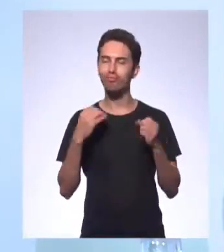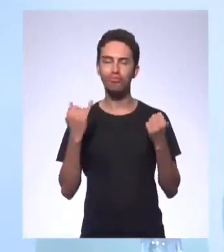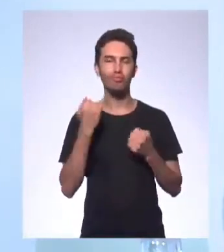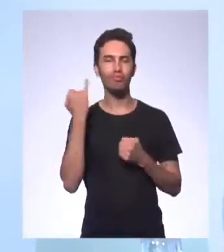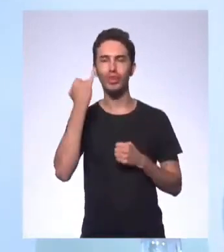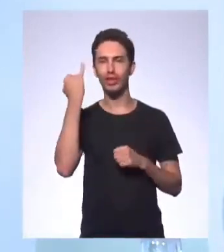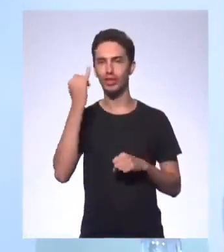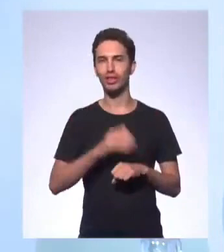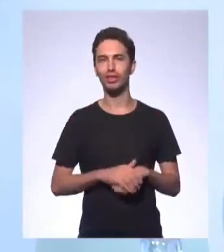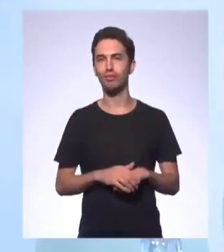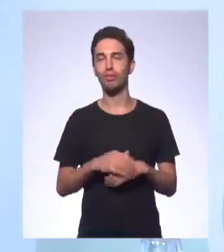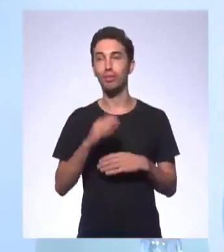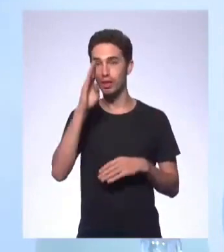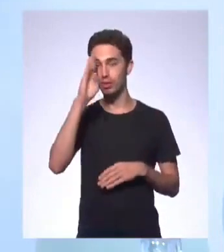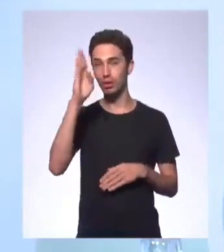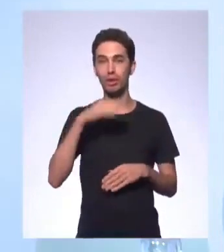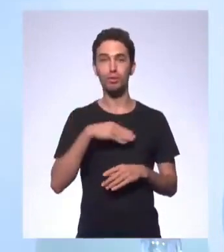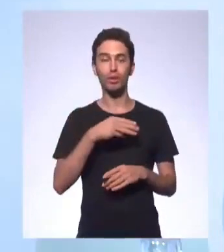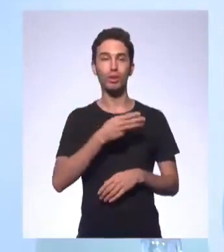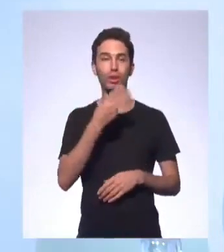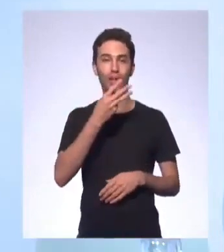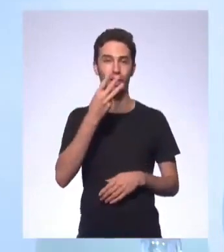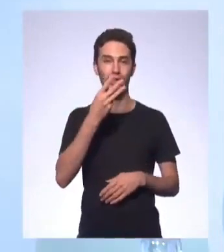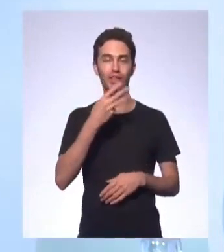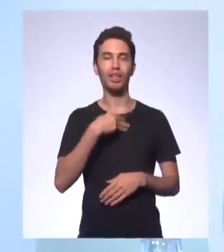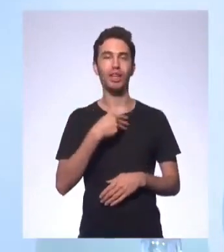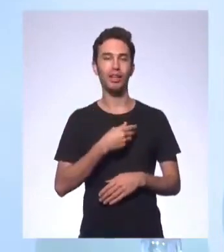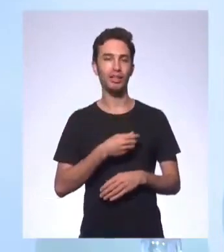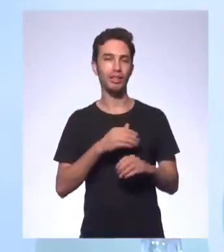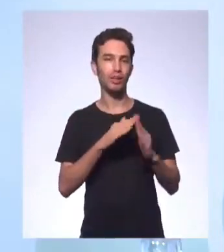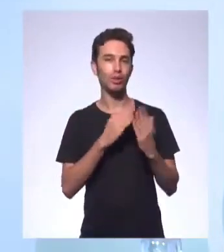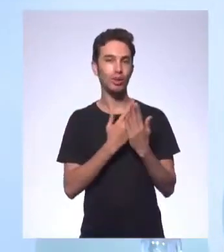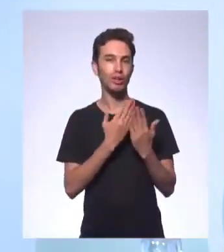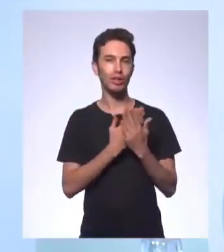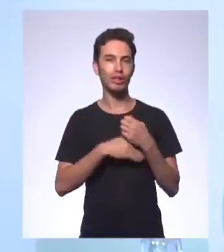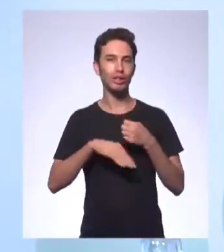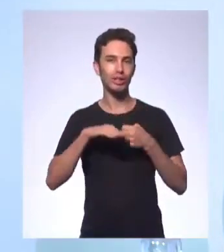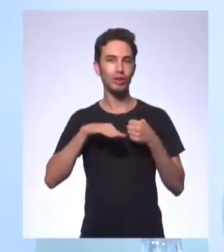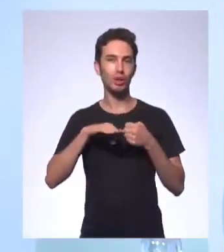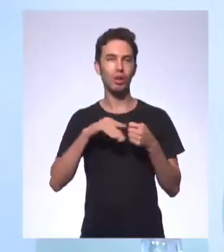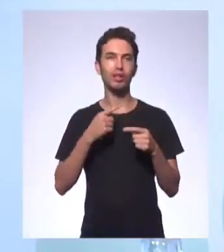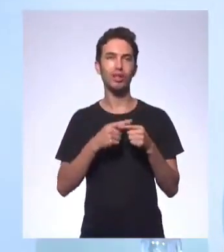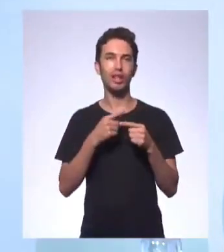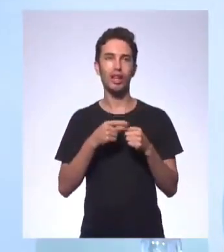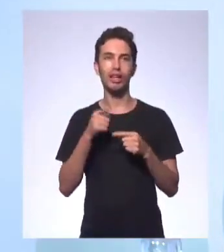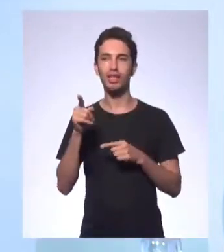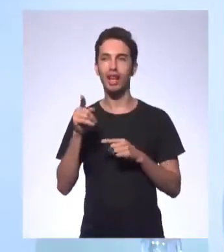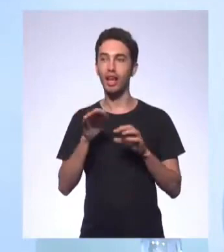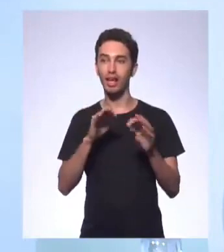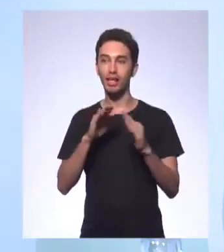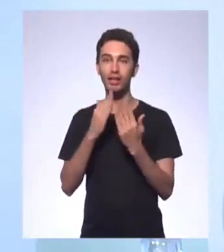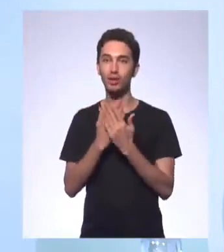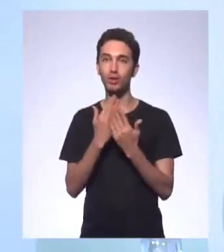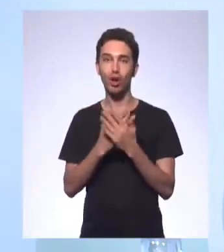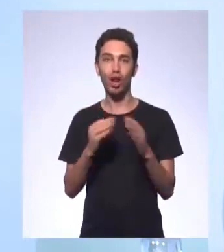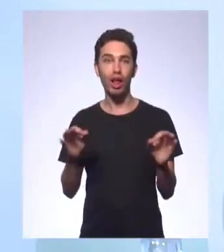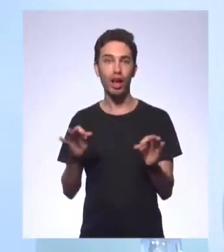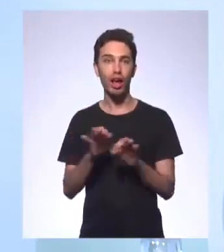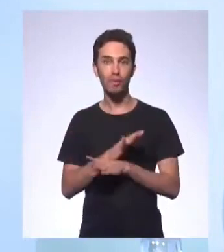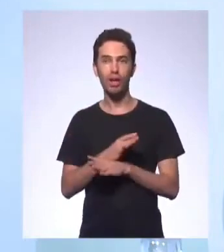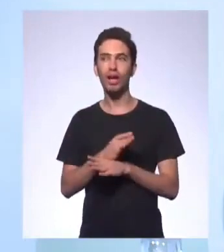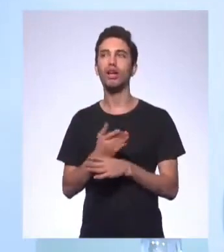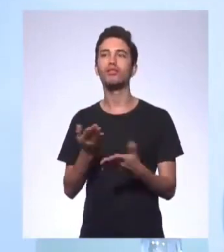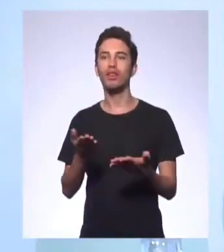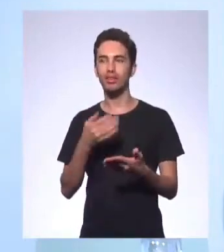essencial, principalmente para a terceira série do ensino médio, que é o momento que eles vão sair da escola e tudo, né? Então é essencial. Então